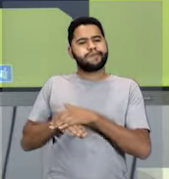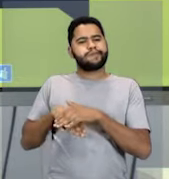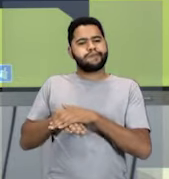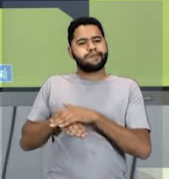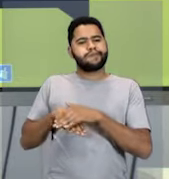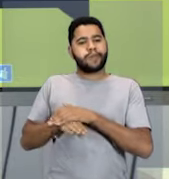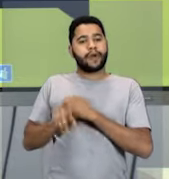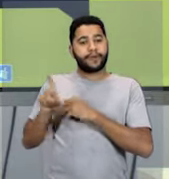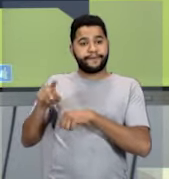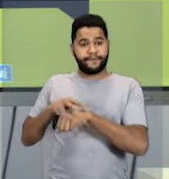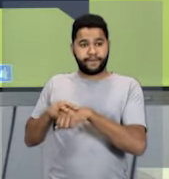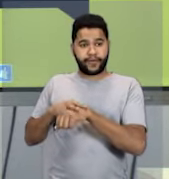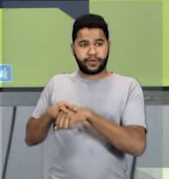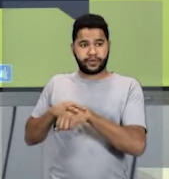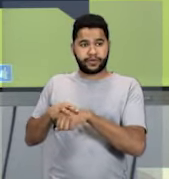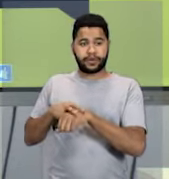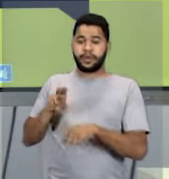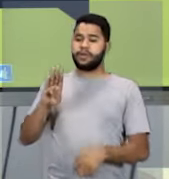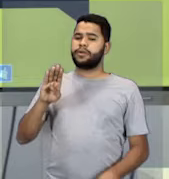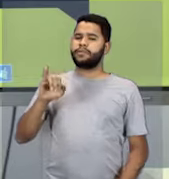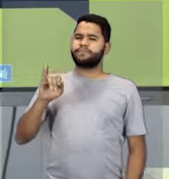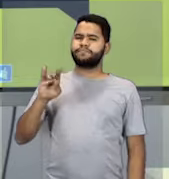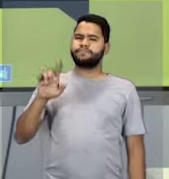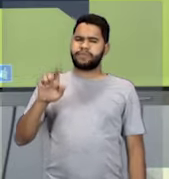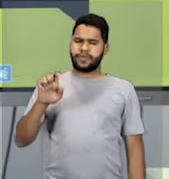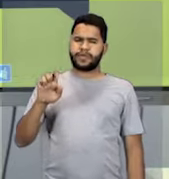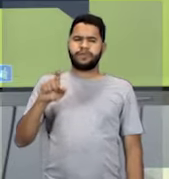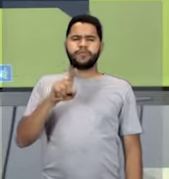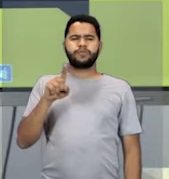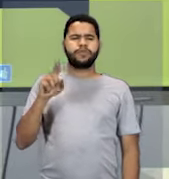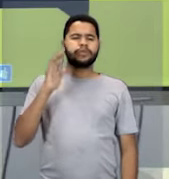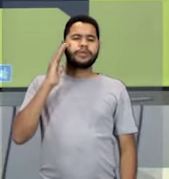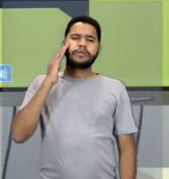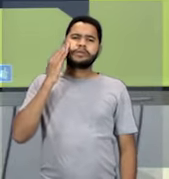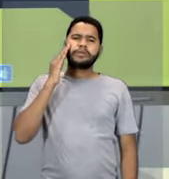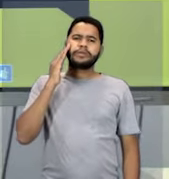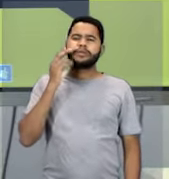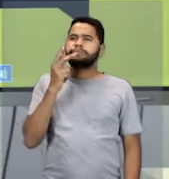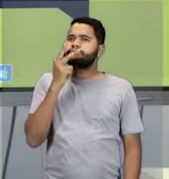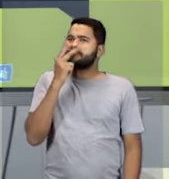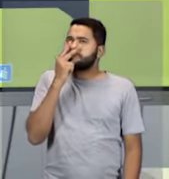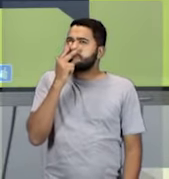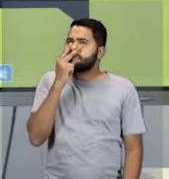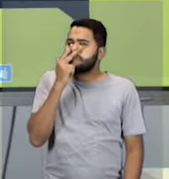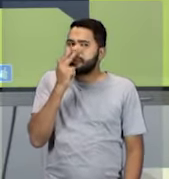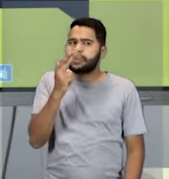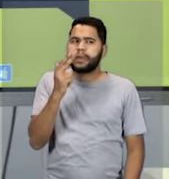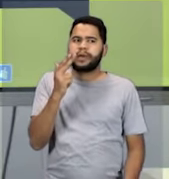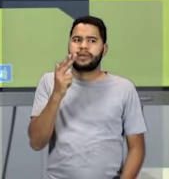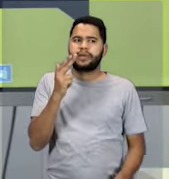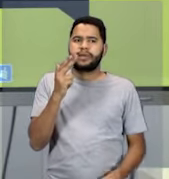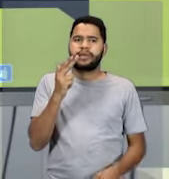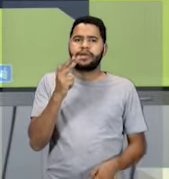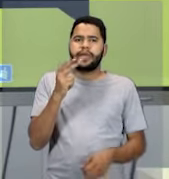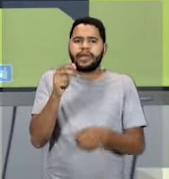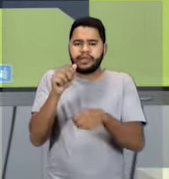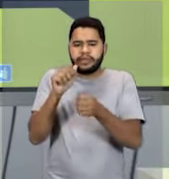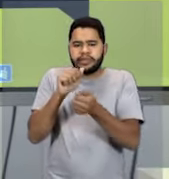vesícula biliar. A bile, só para você entender, ela se parece com um